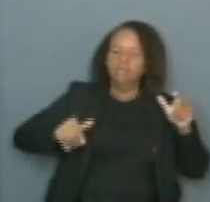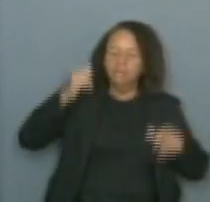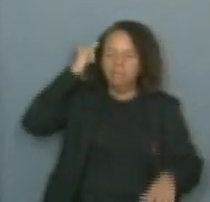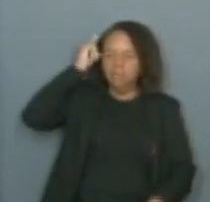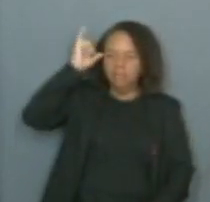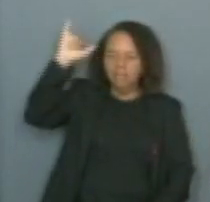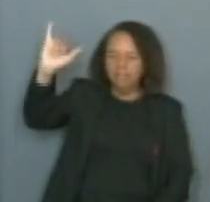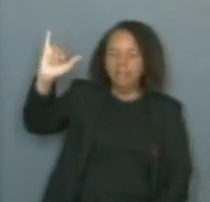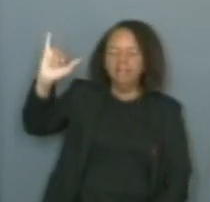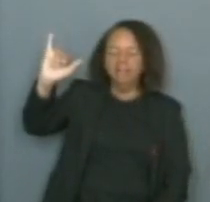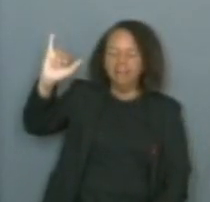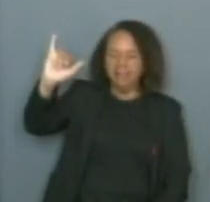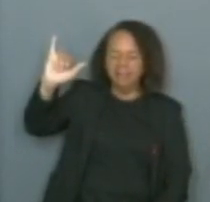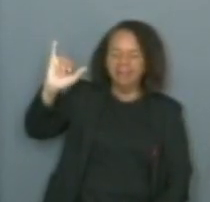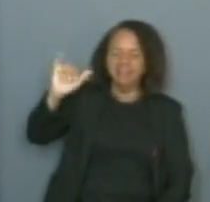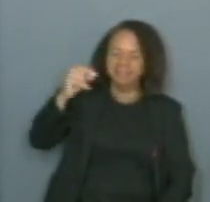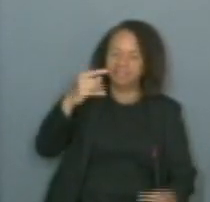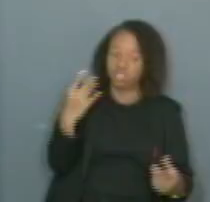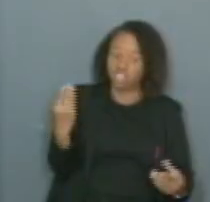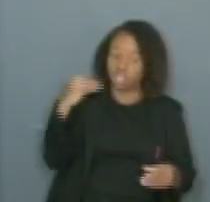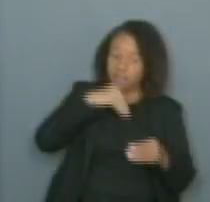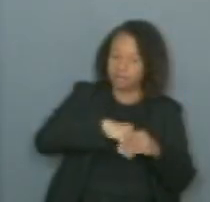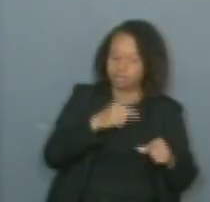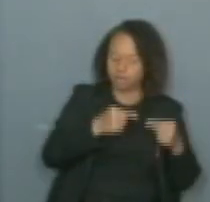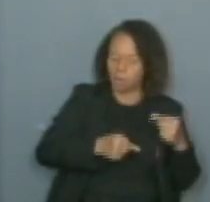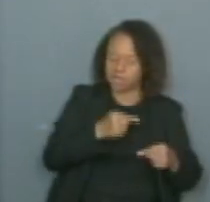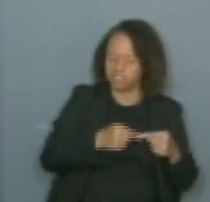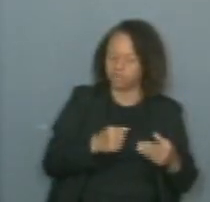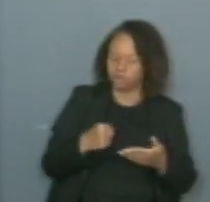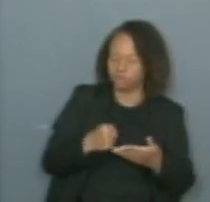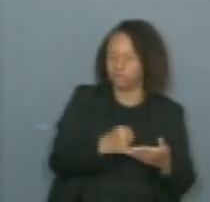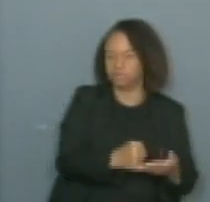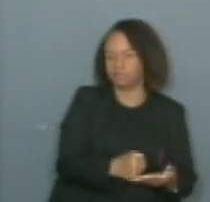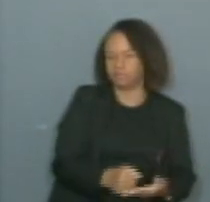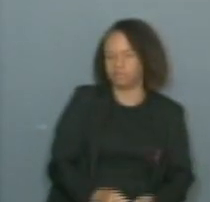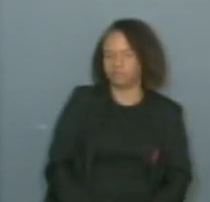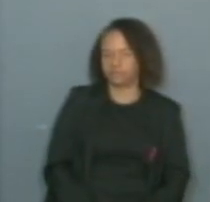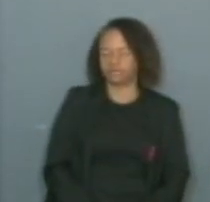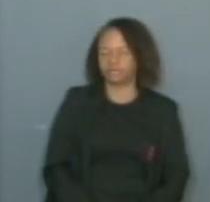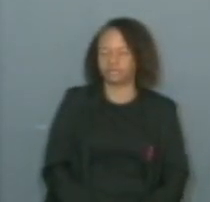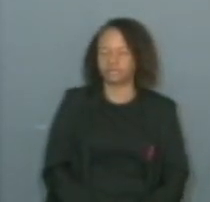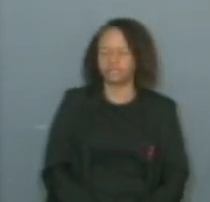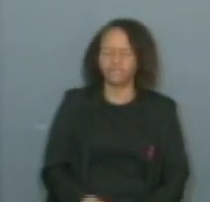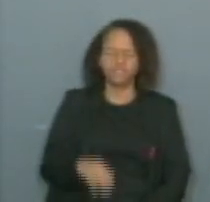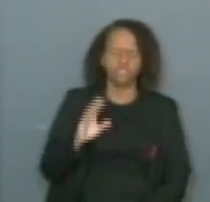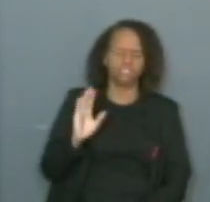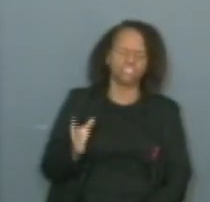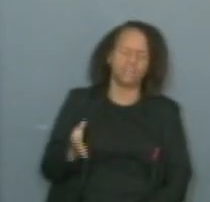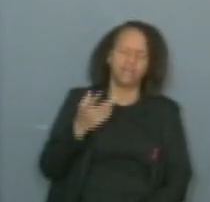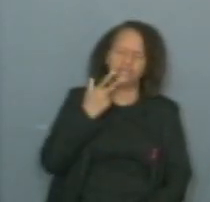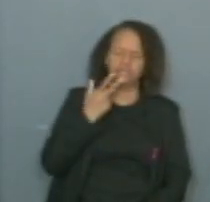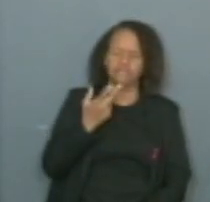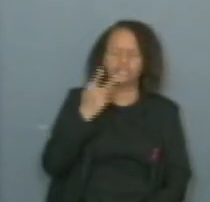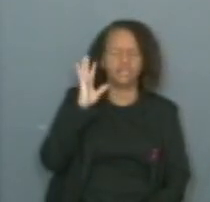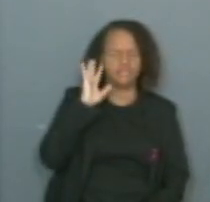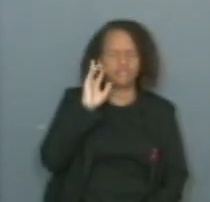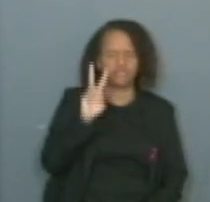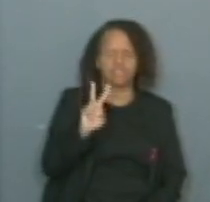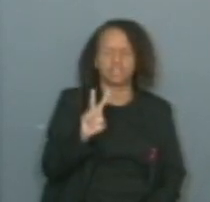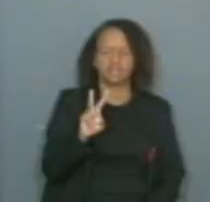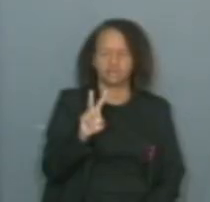haja uso político de beneficiários indevidos, como a gente já viu muitas vezes